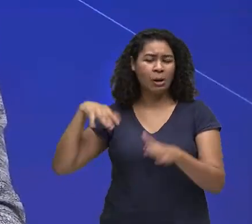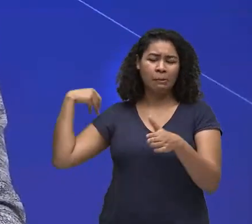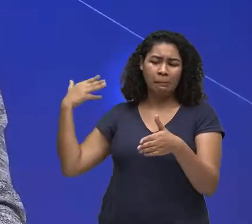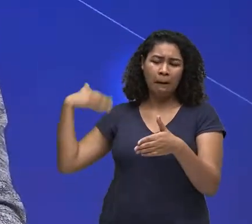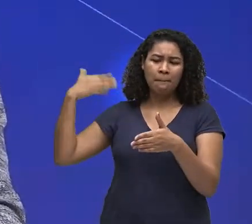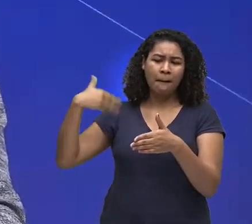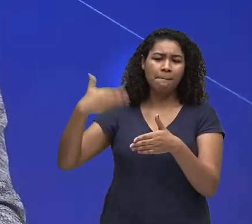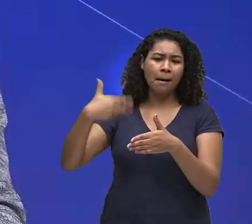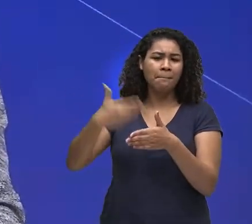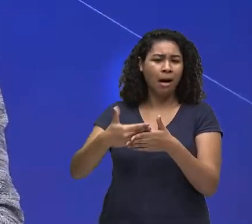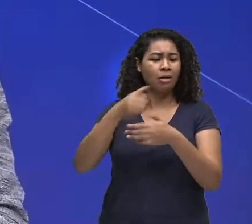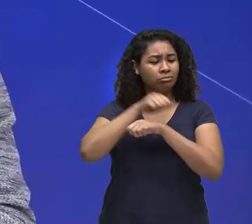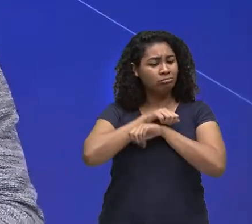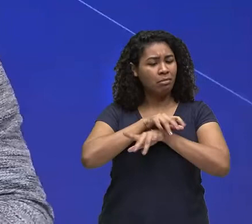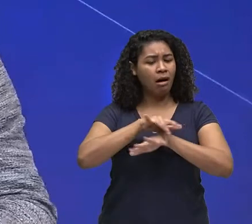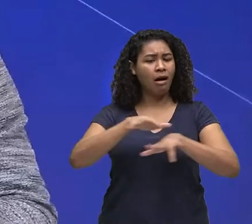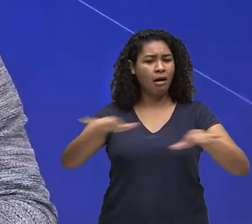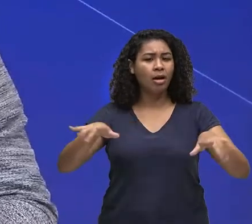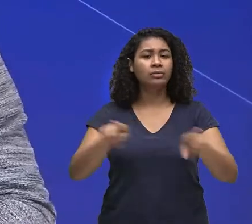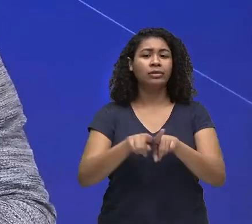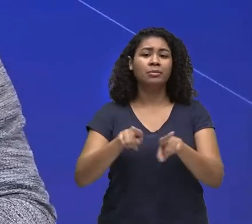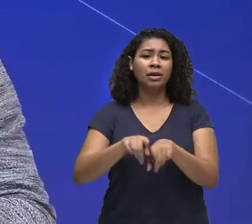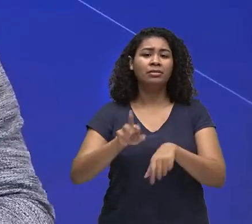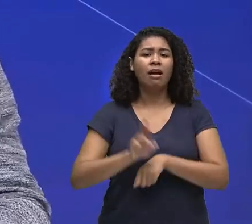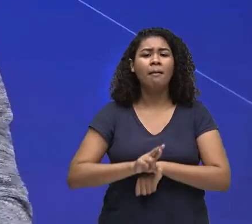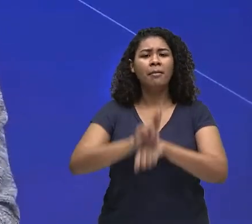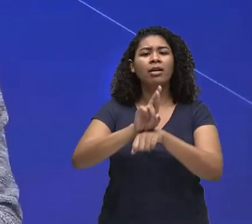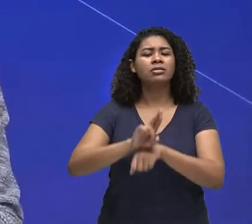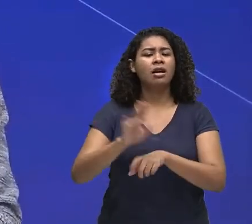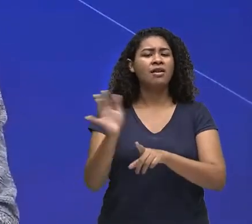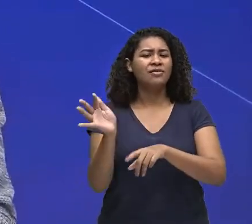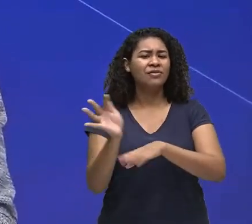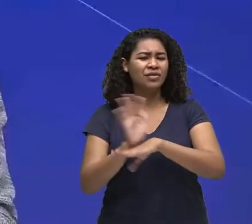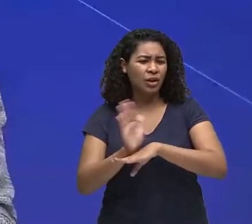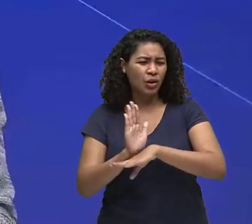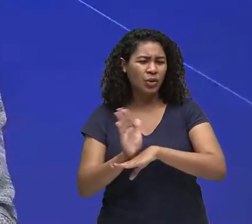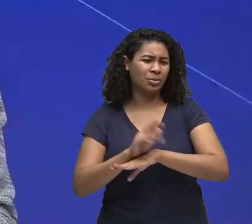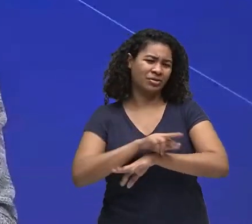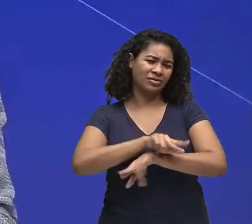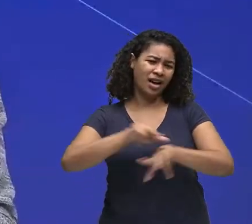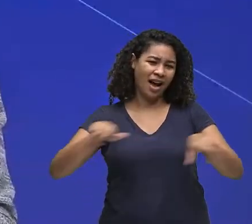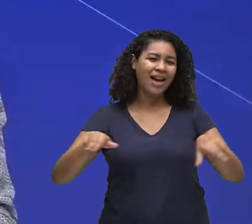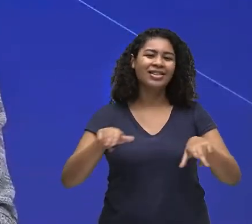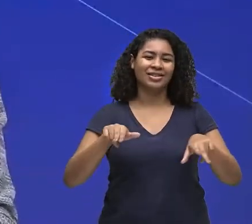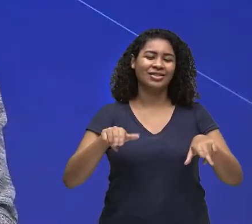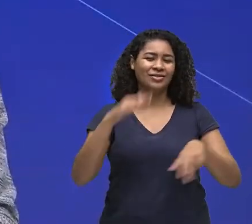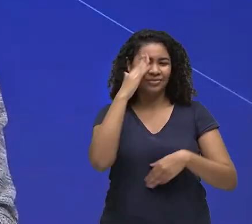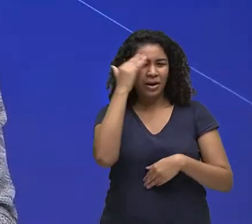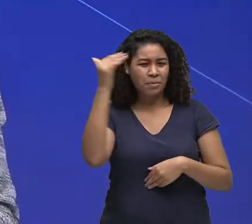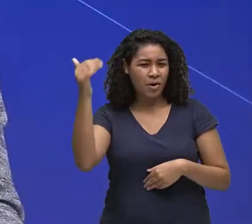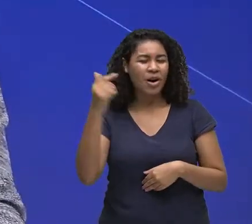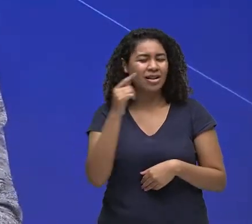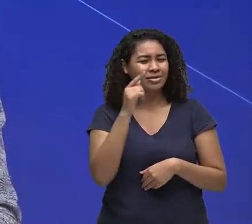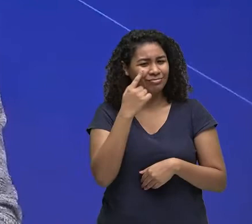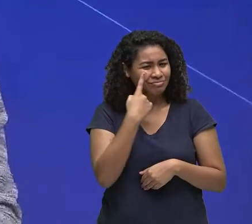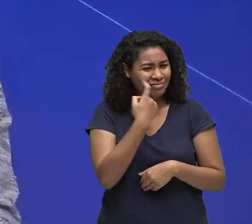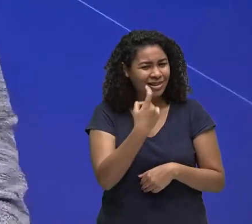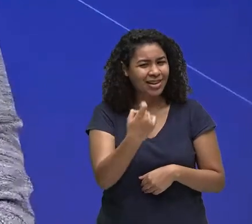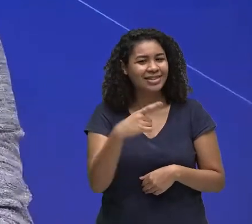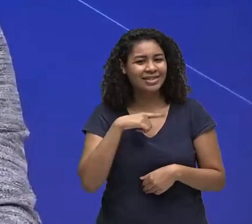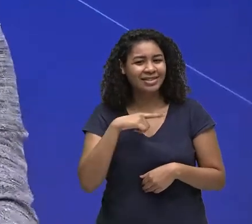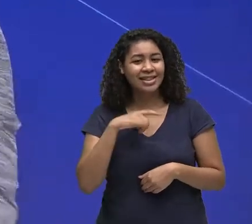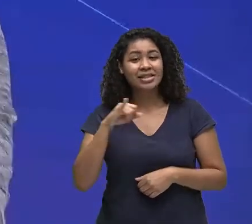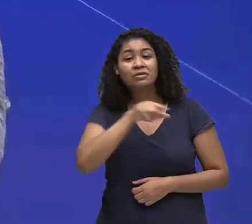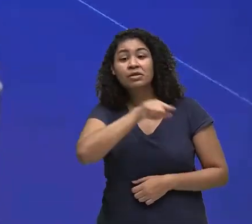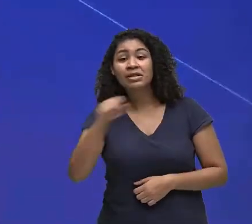essa importância. Inclusive é representado em vários filmes. Tem vários filmes aí famosos, vários filmes interessantes que vocês quiserem